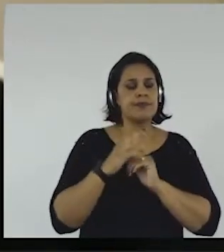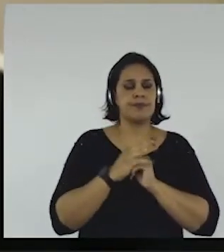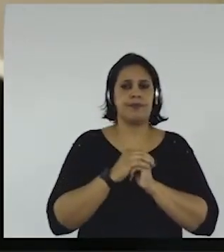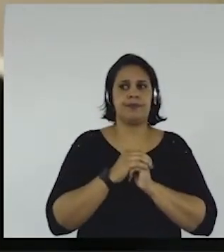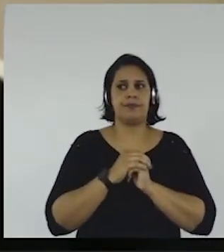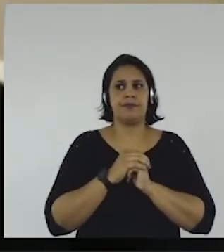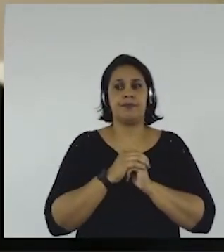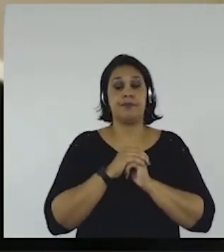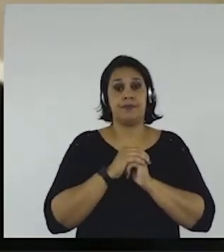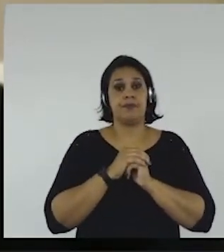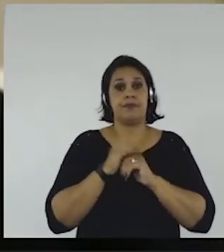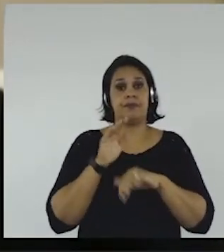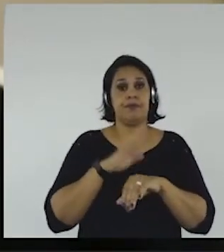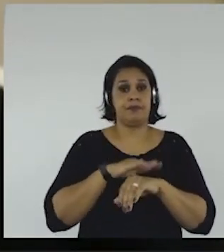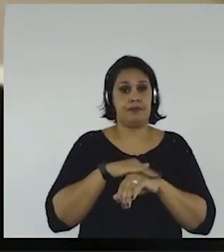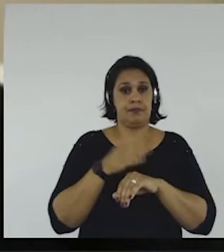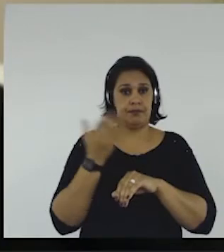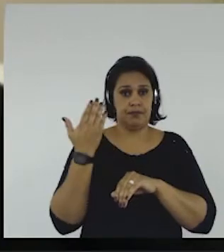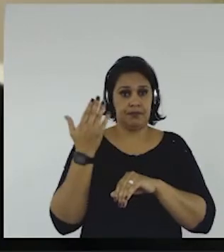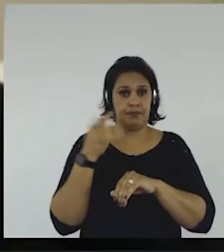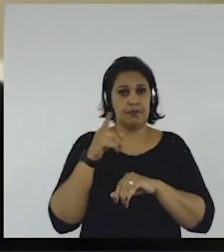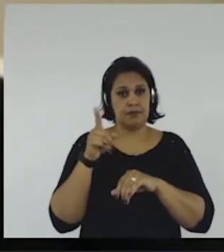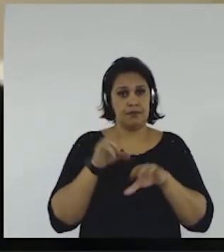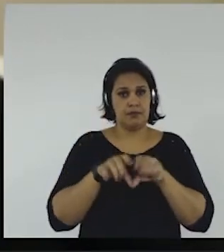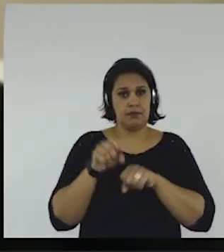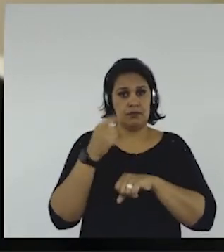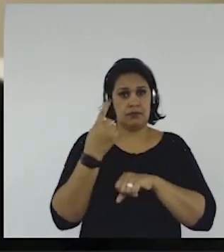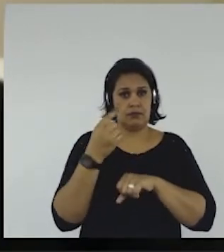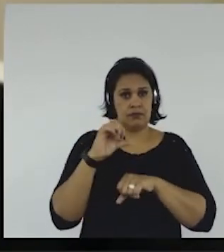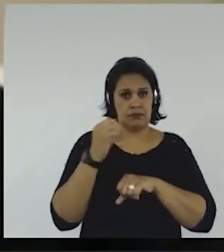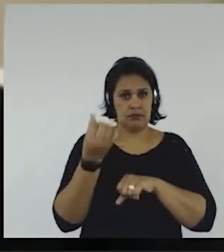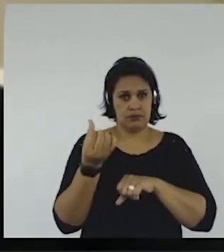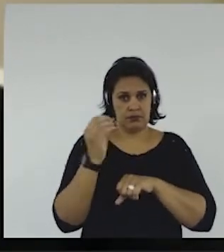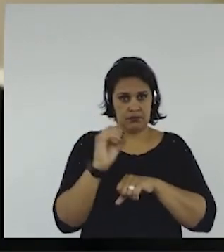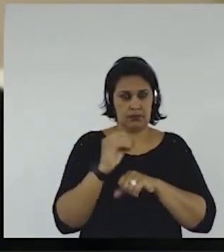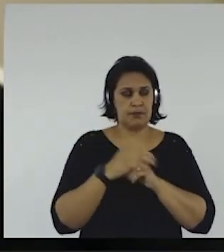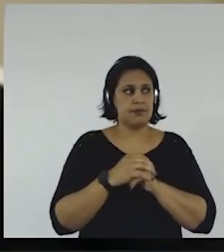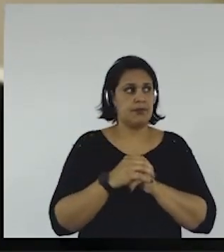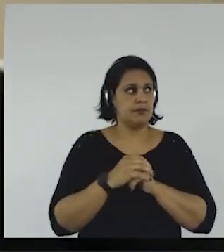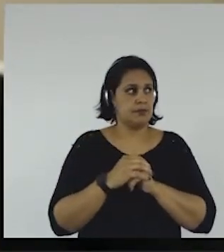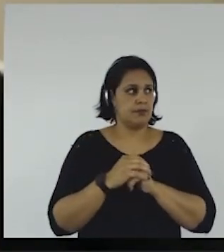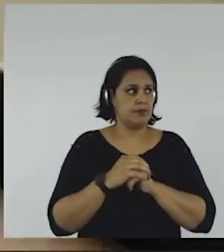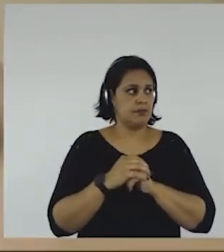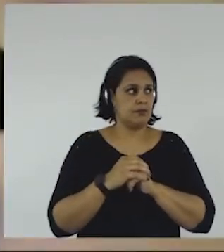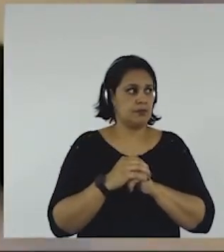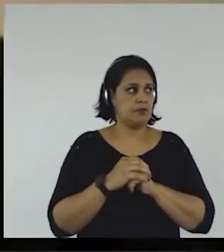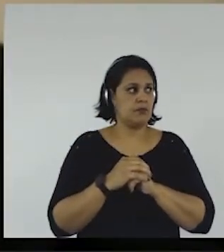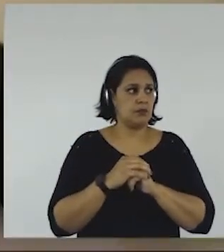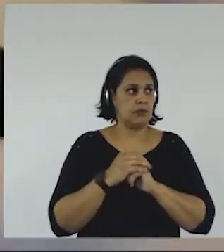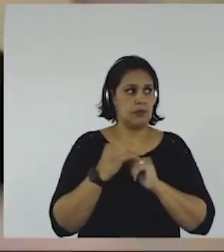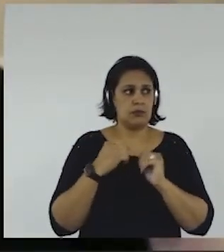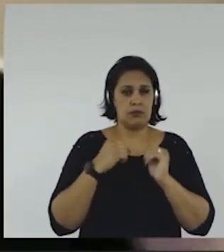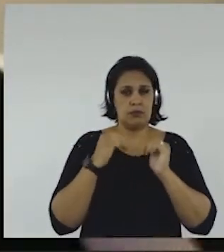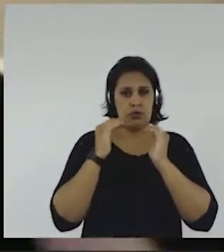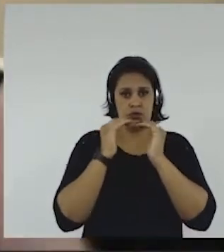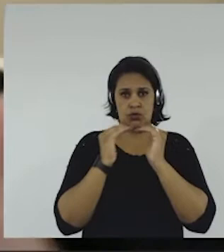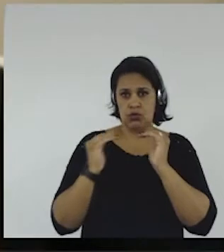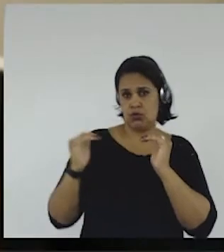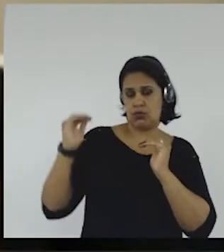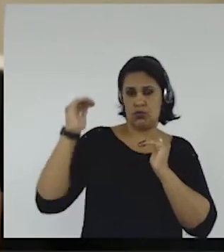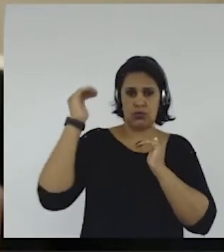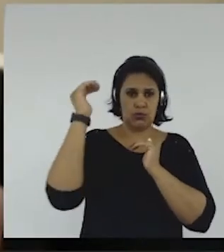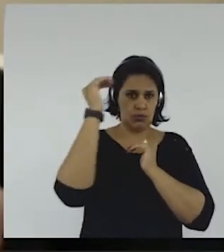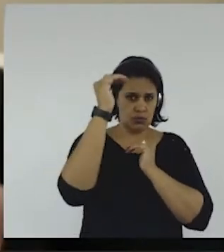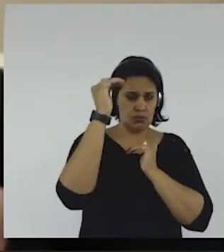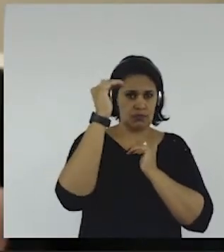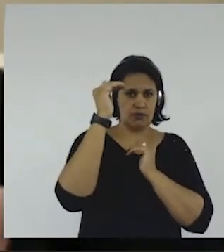E nessa época, ele se formou em 1960, estávamos no auge final de uma época da